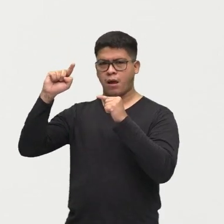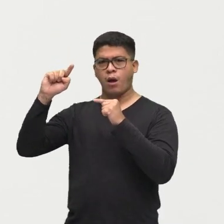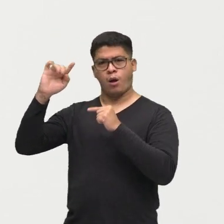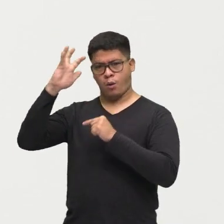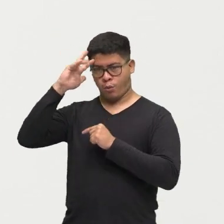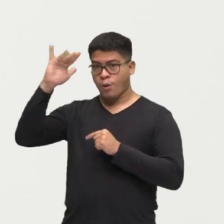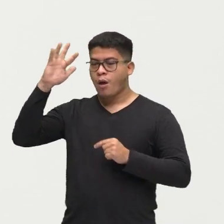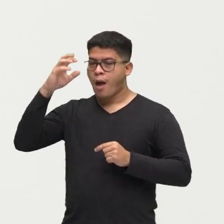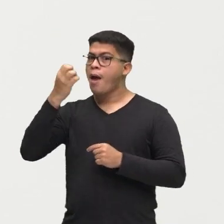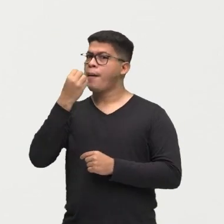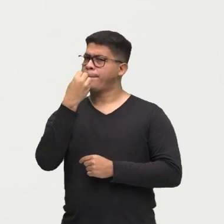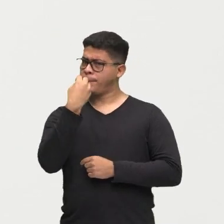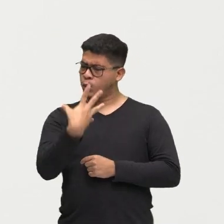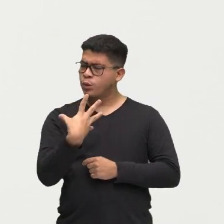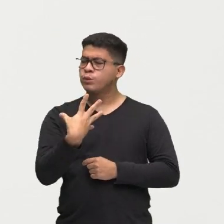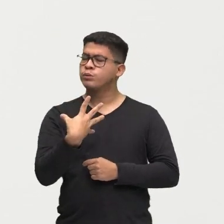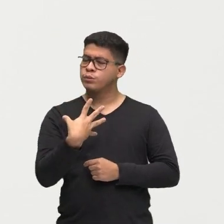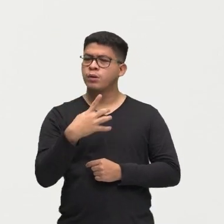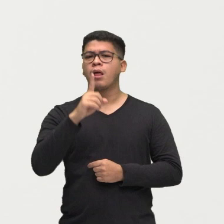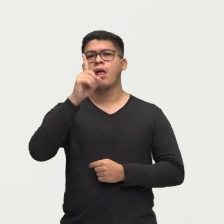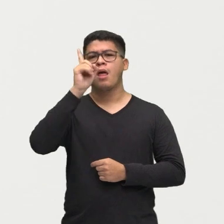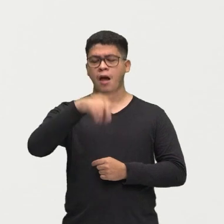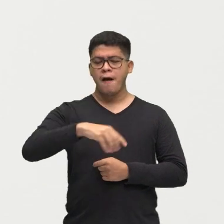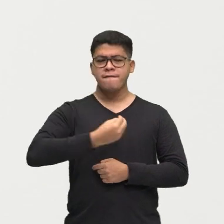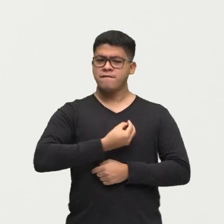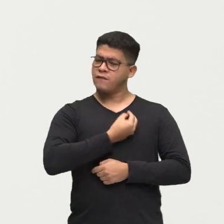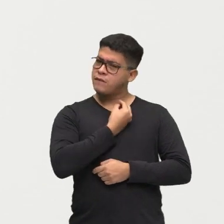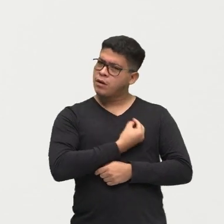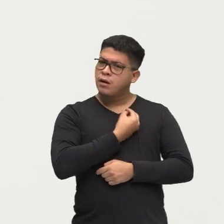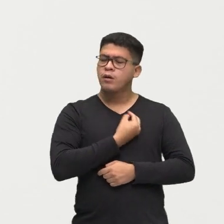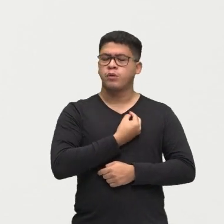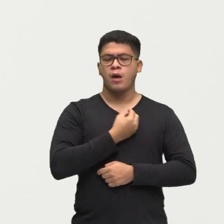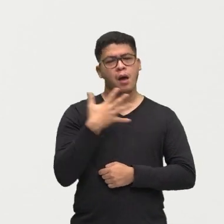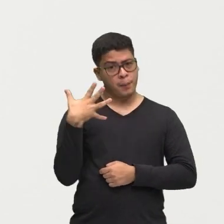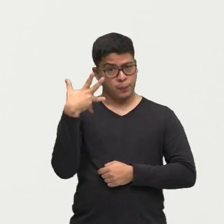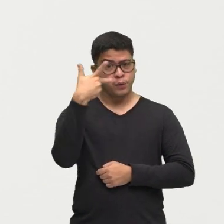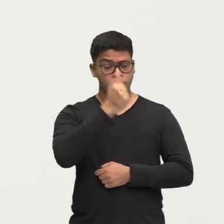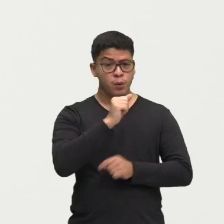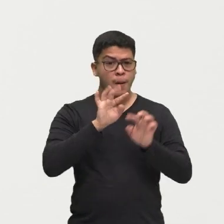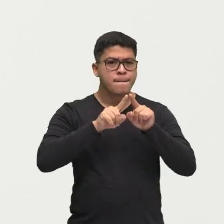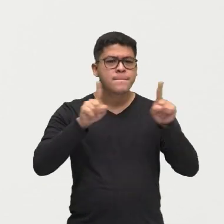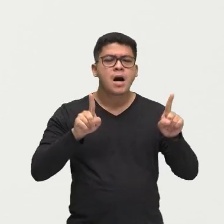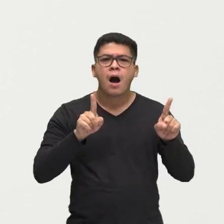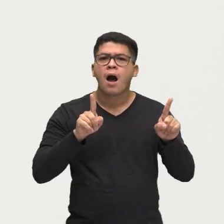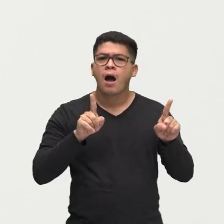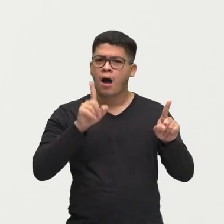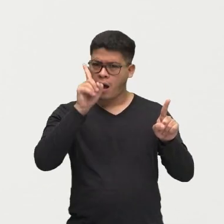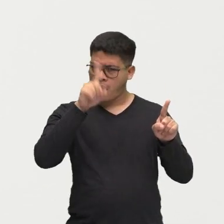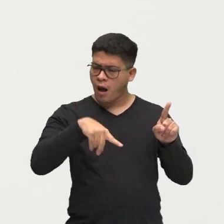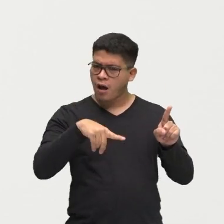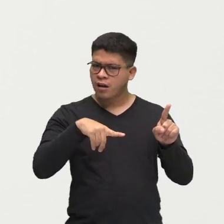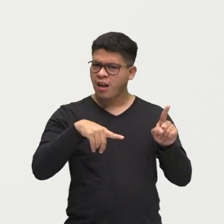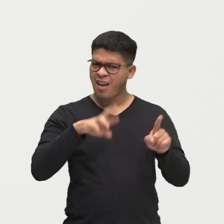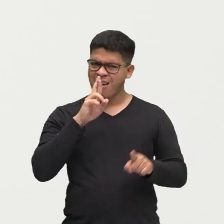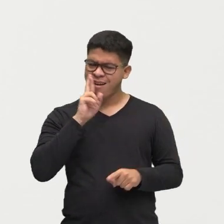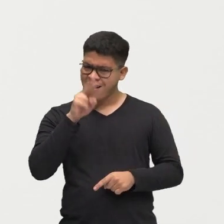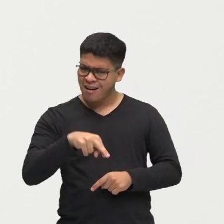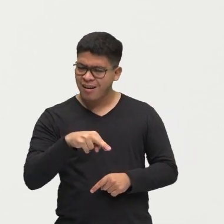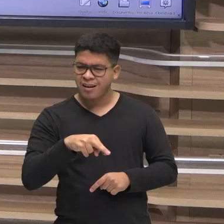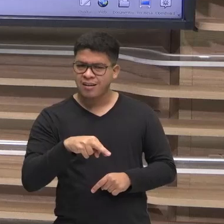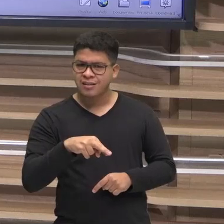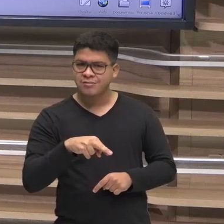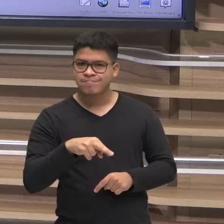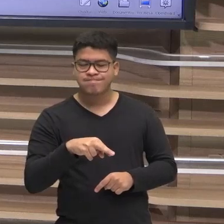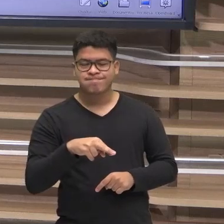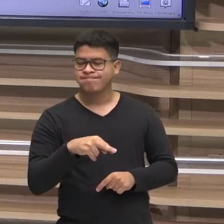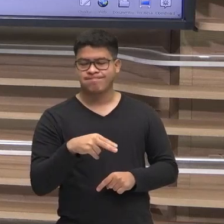é algo que ele vive, é algo bonito. Mas sonho, gente, é realidade?